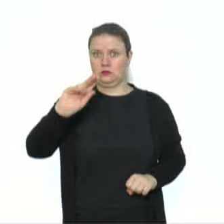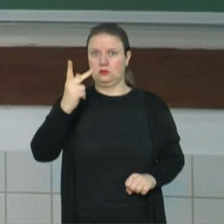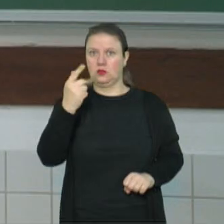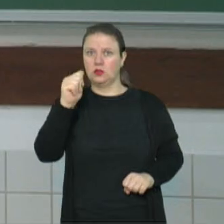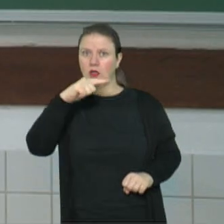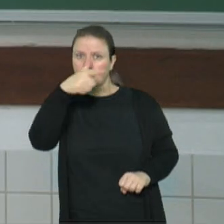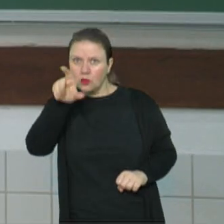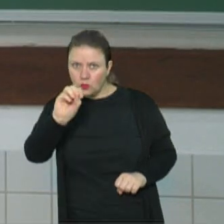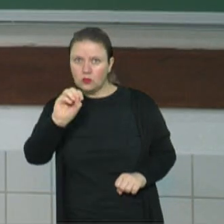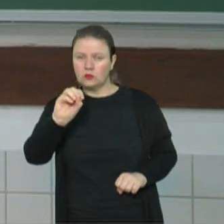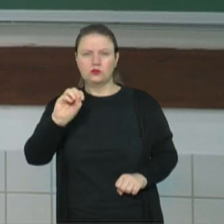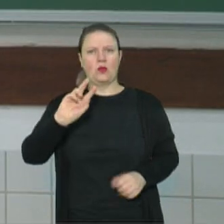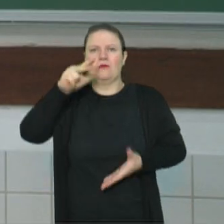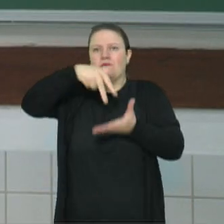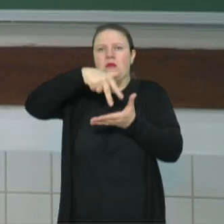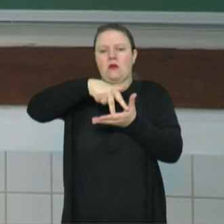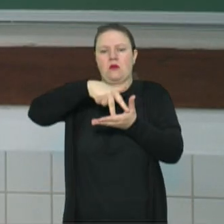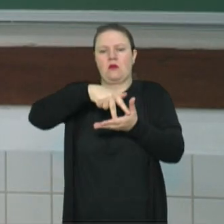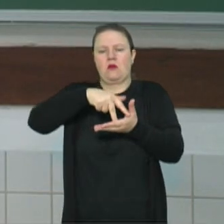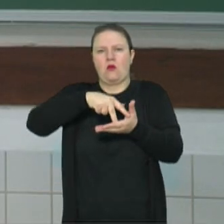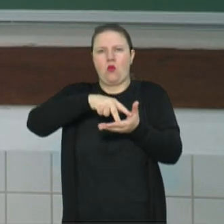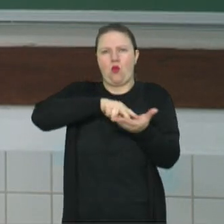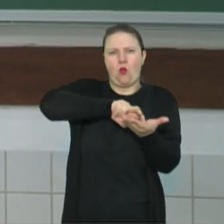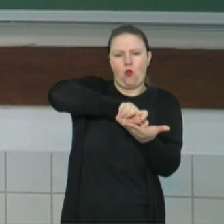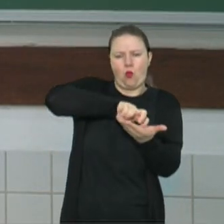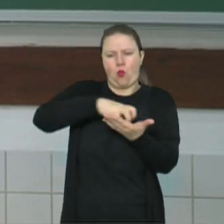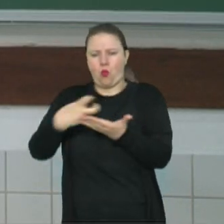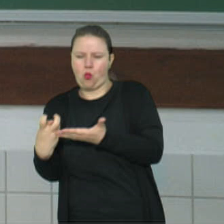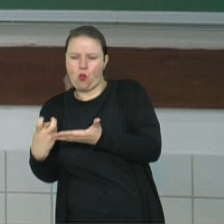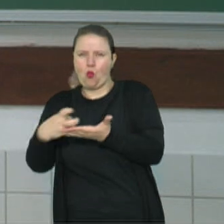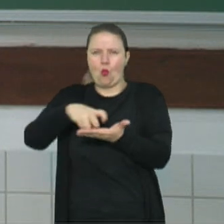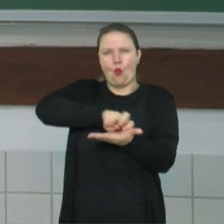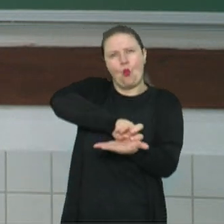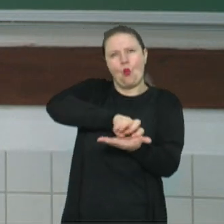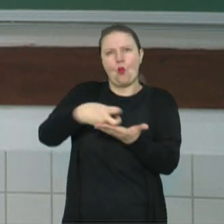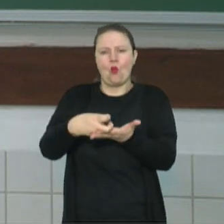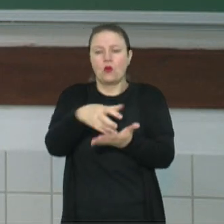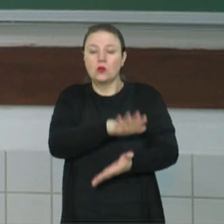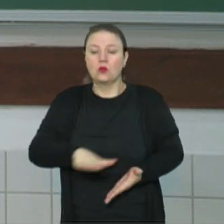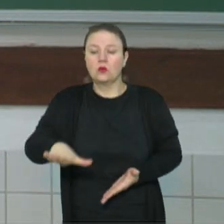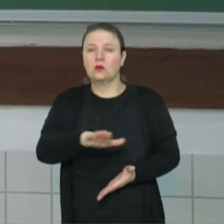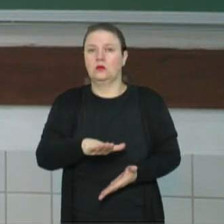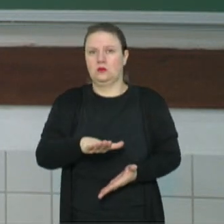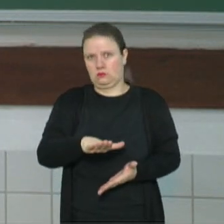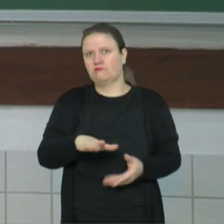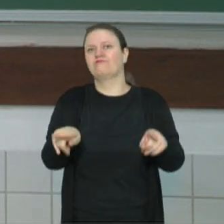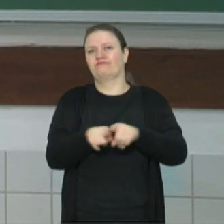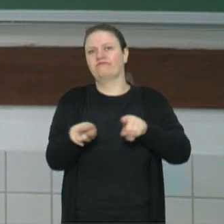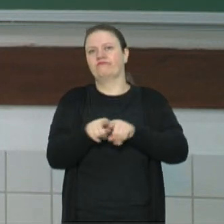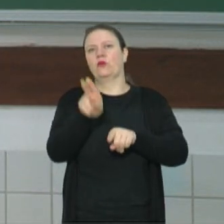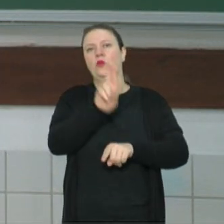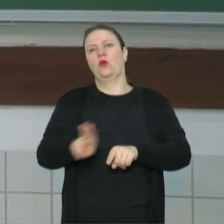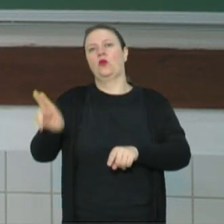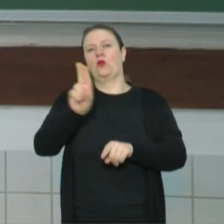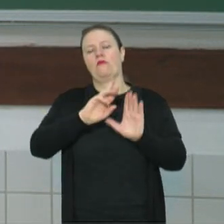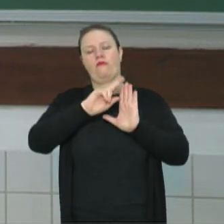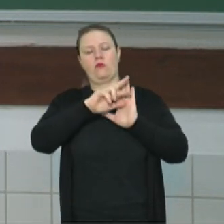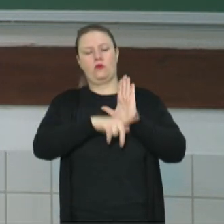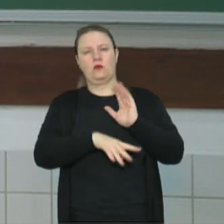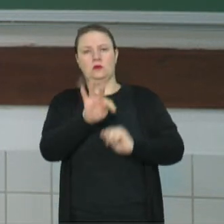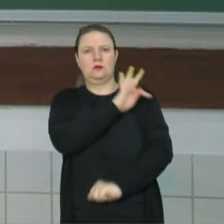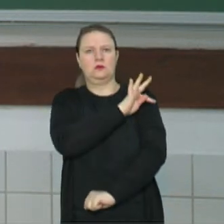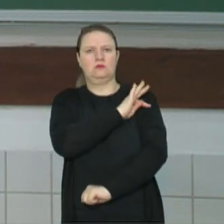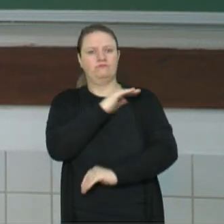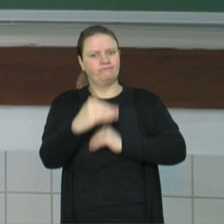não acontecia em pé mais, já utilizava-se mais de chão, mais no solo, né? Que ali ele conseguia utilizar várias técnicas que